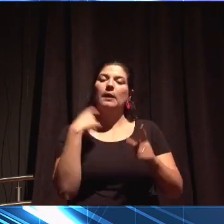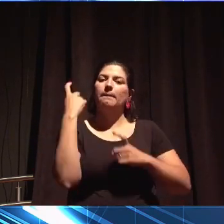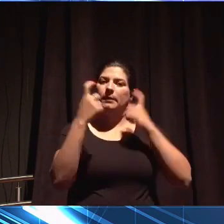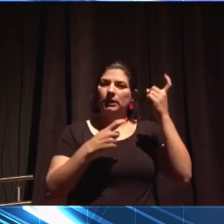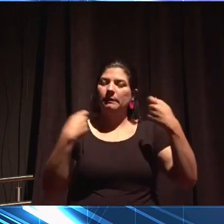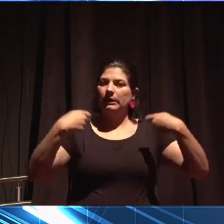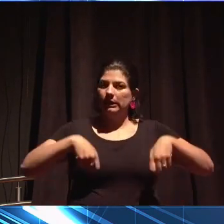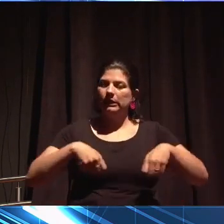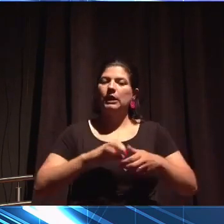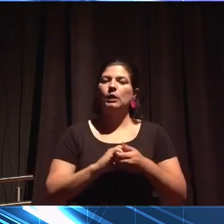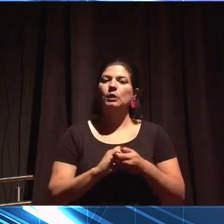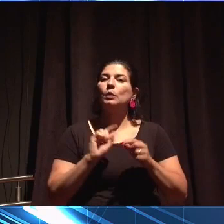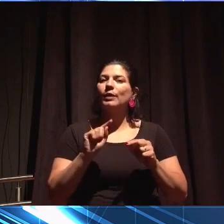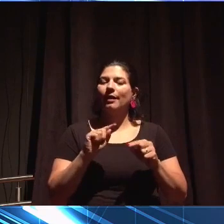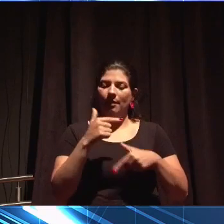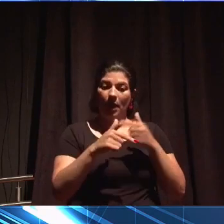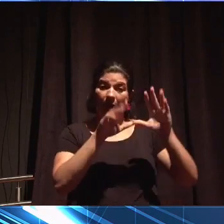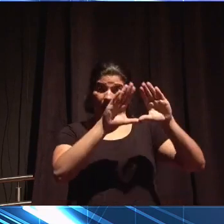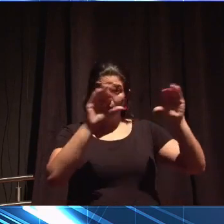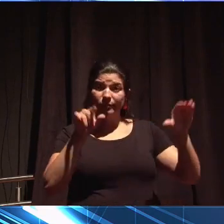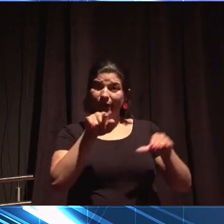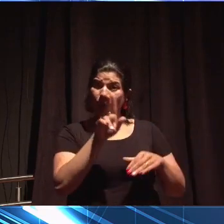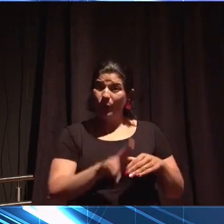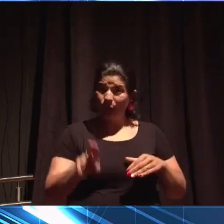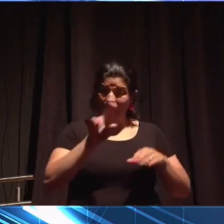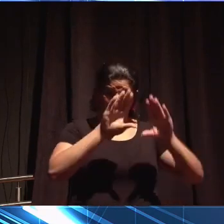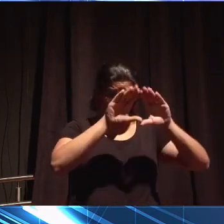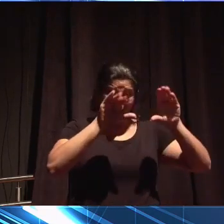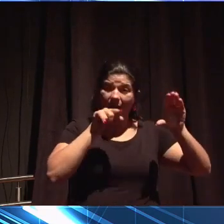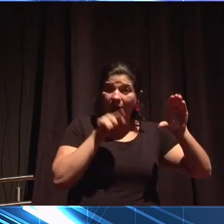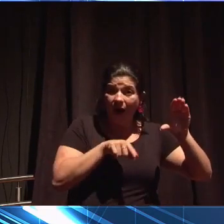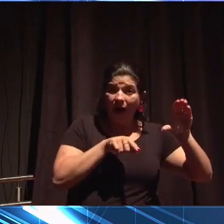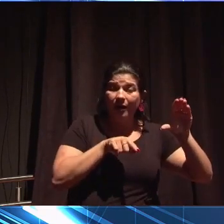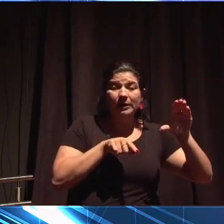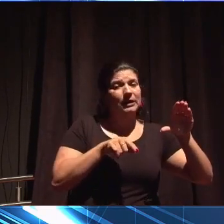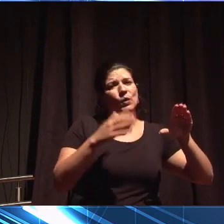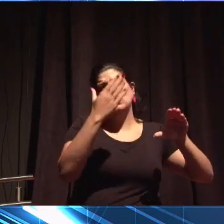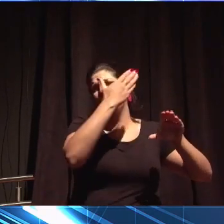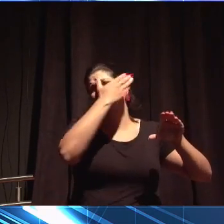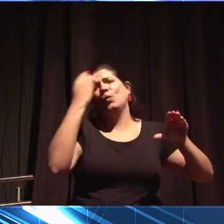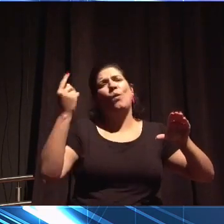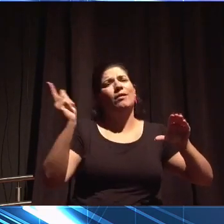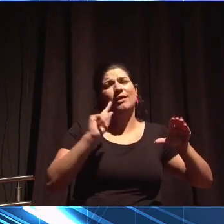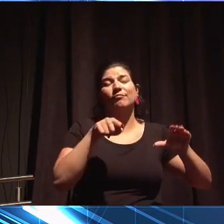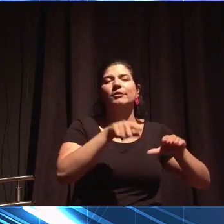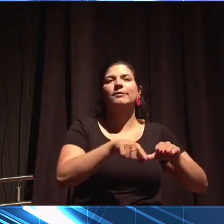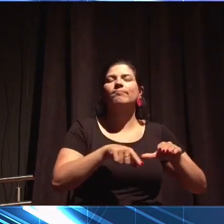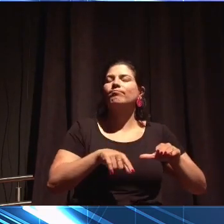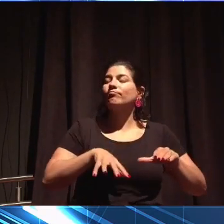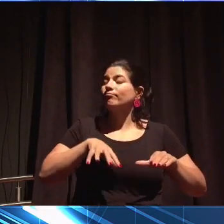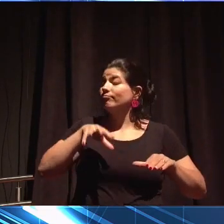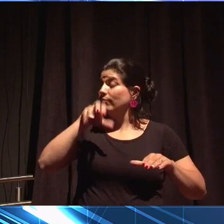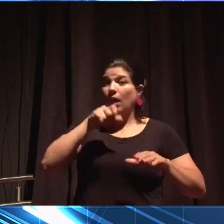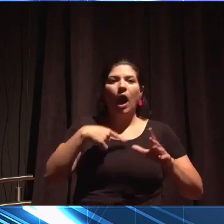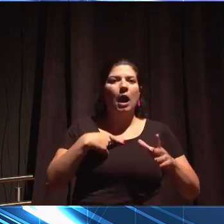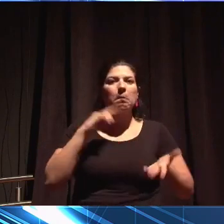quando a gente está em cloud. Pelo amor de Deus, você está usando serviço de cloud, não se esqueça, se você respirar, você está pagando. Então,